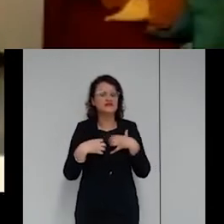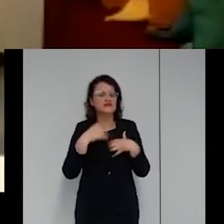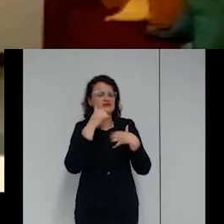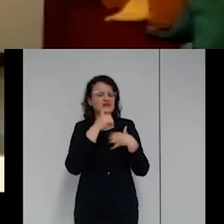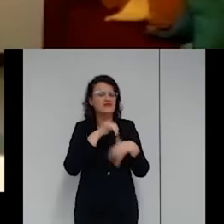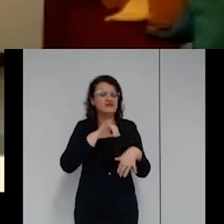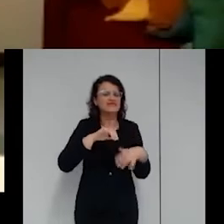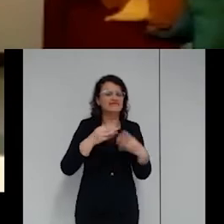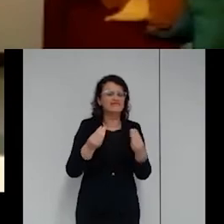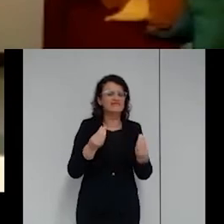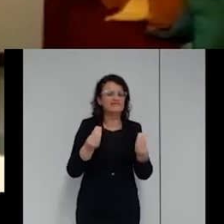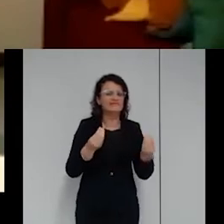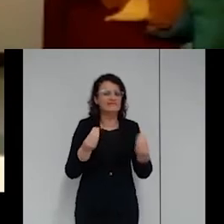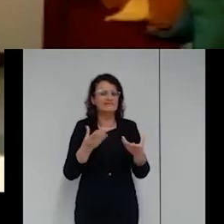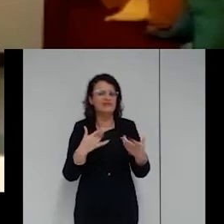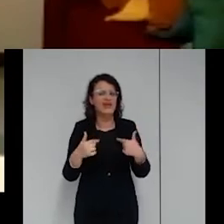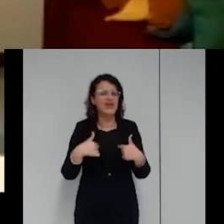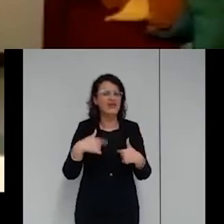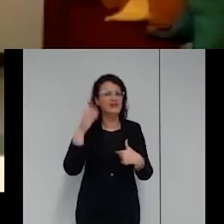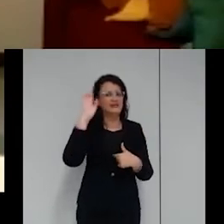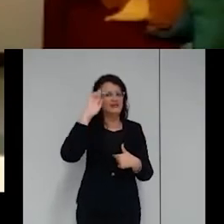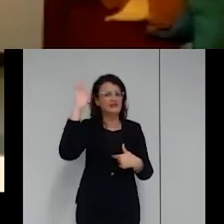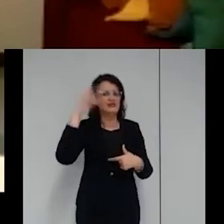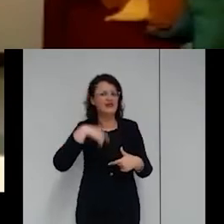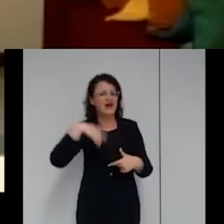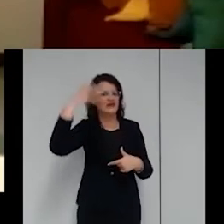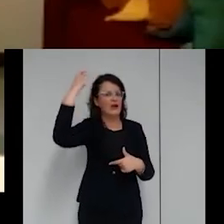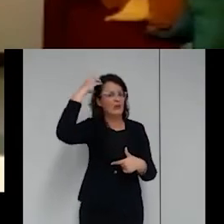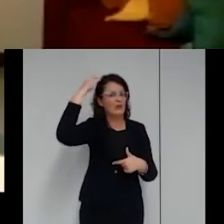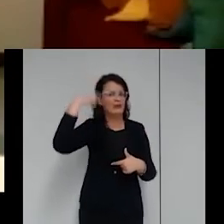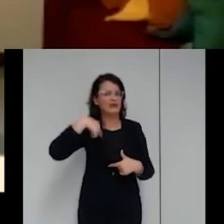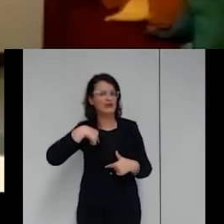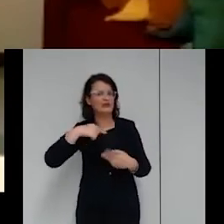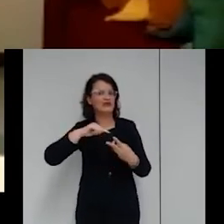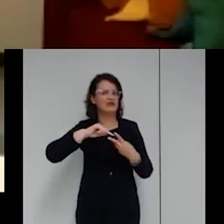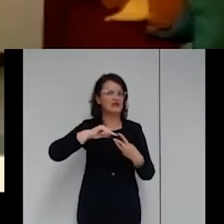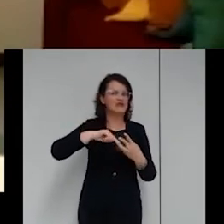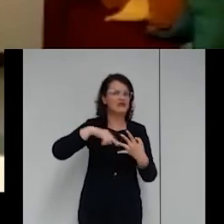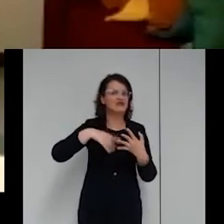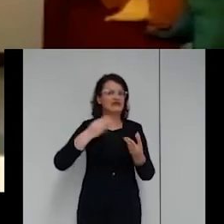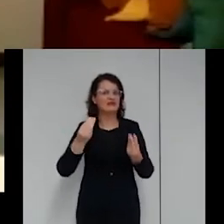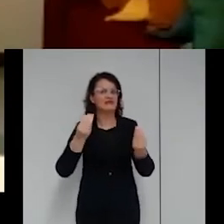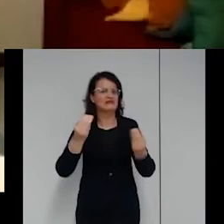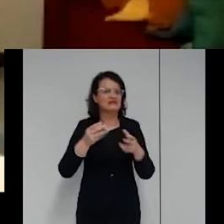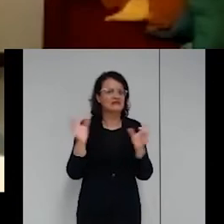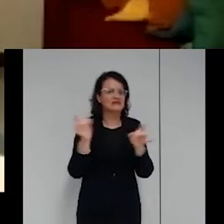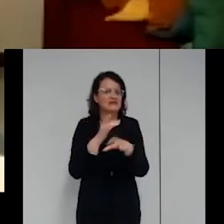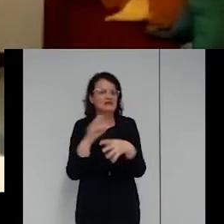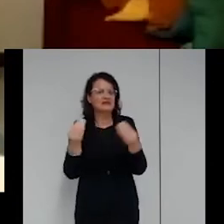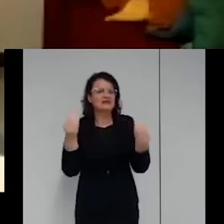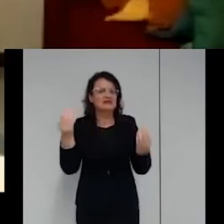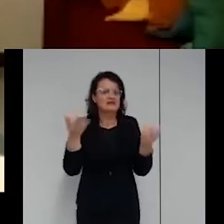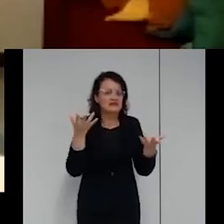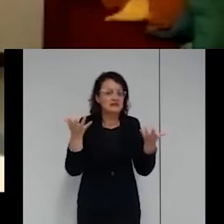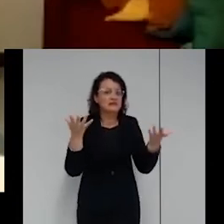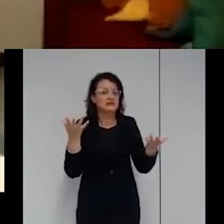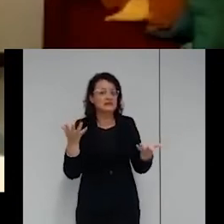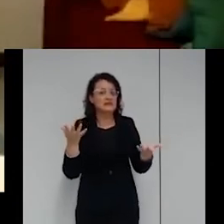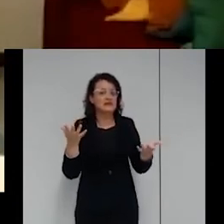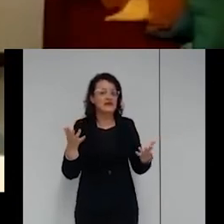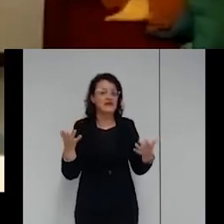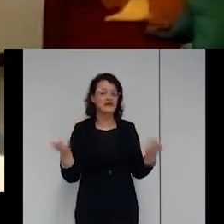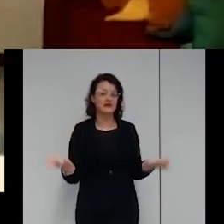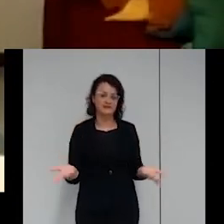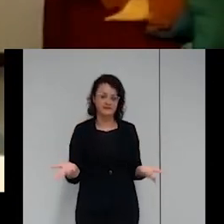que se responsabiliza, que se culpa, que tem dificuldade mesmo de sair da situação, e aí torna-se ainda mais